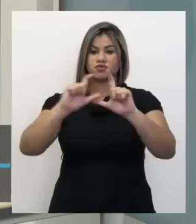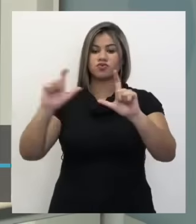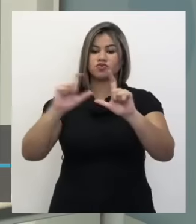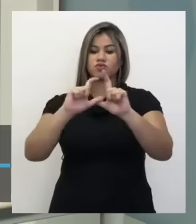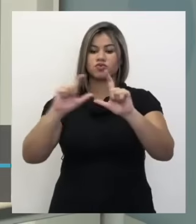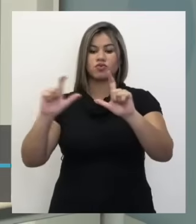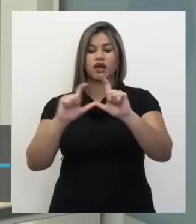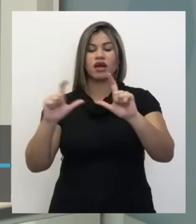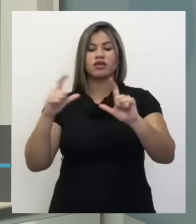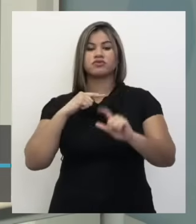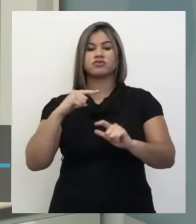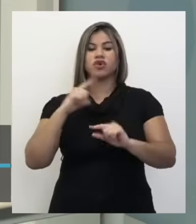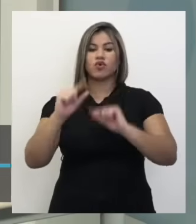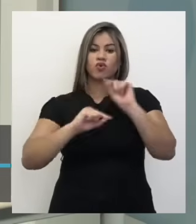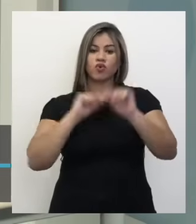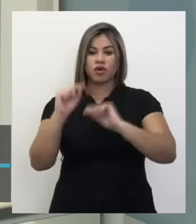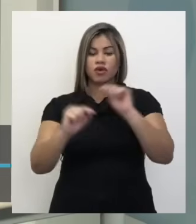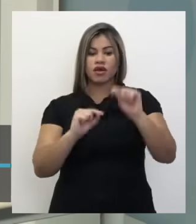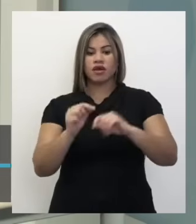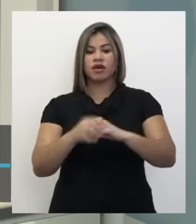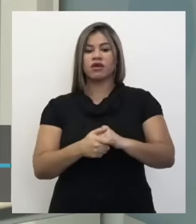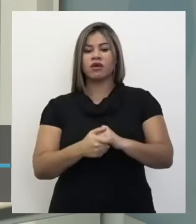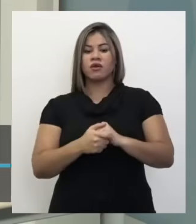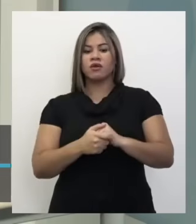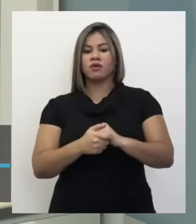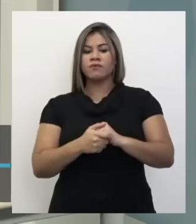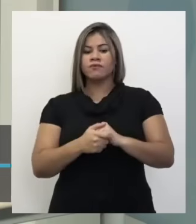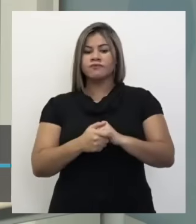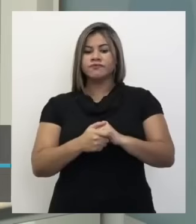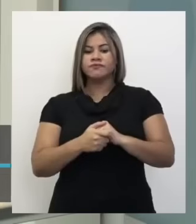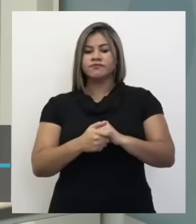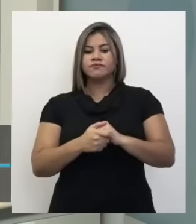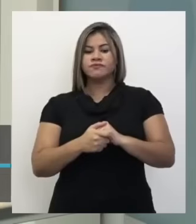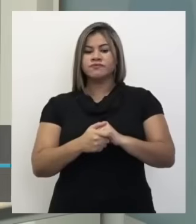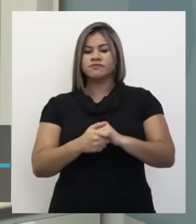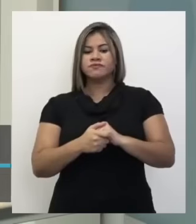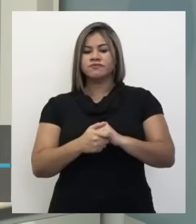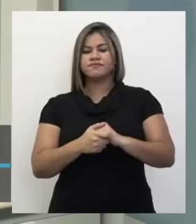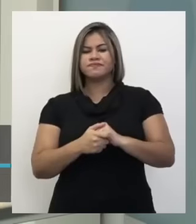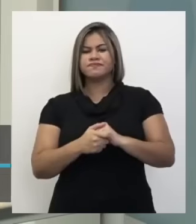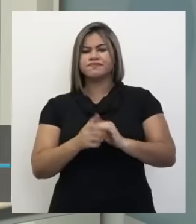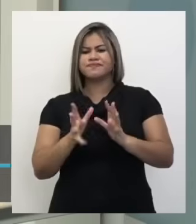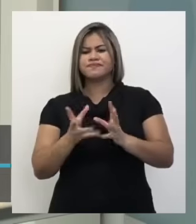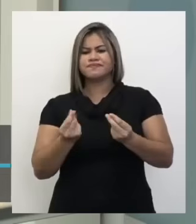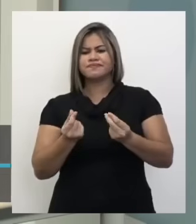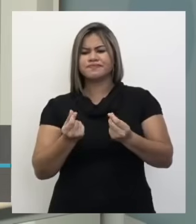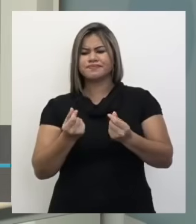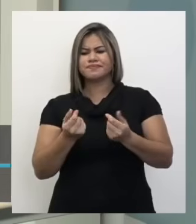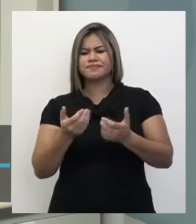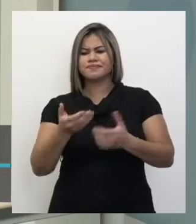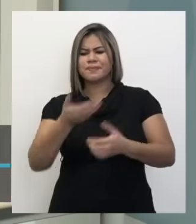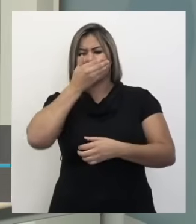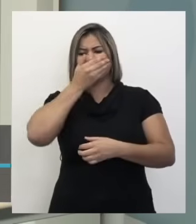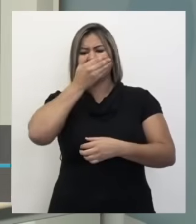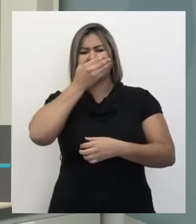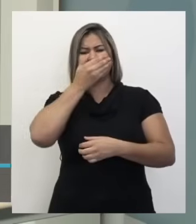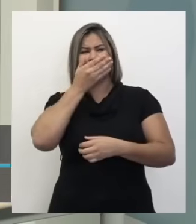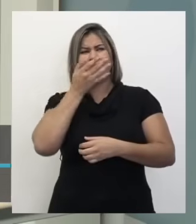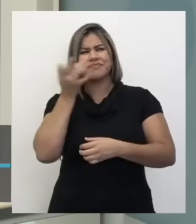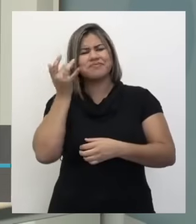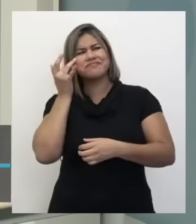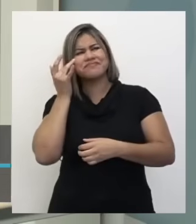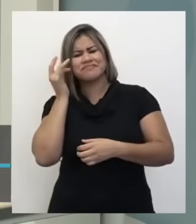também, acho que ela quis dizer, fecha, tapa a boca da consciência, acho que é